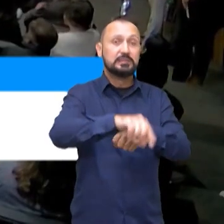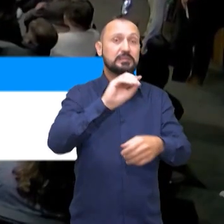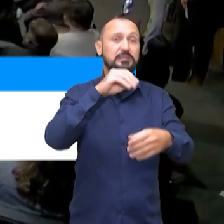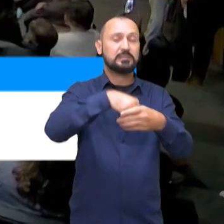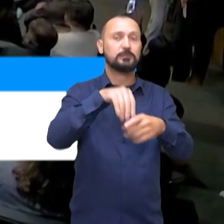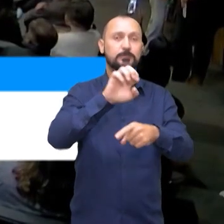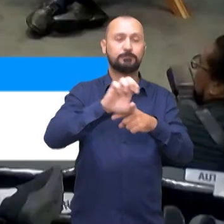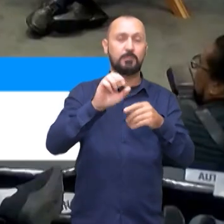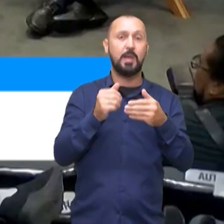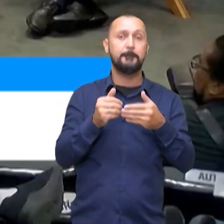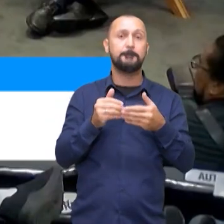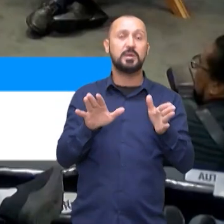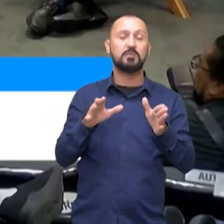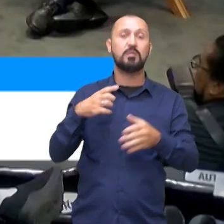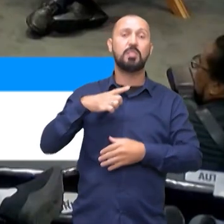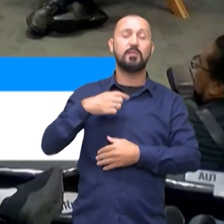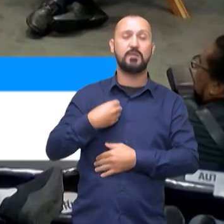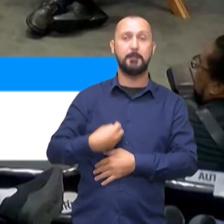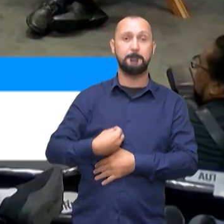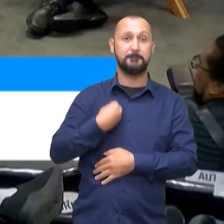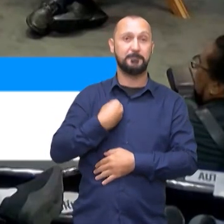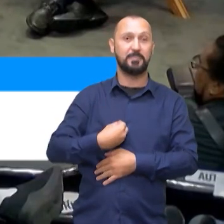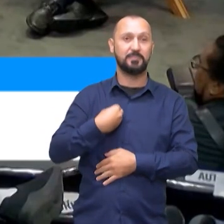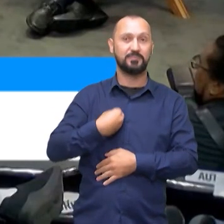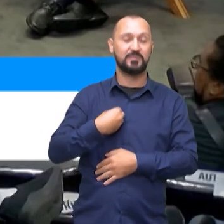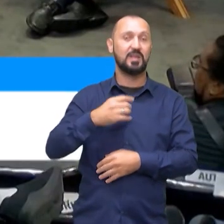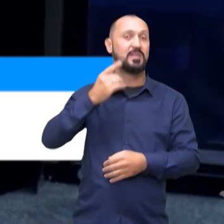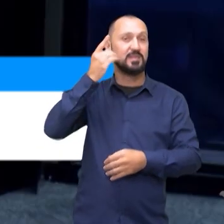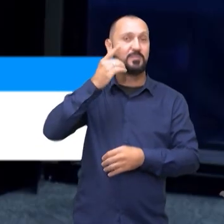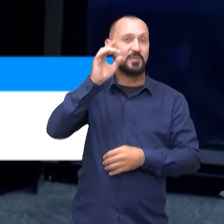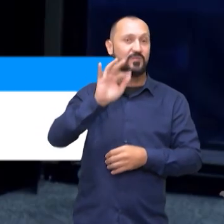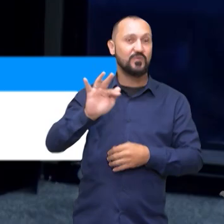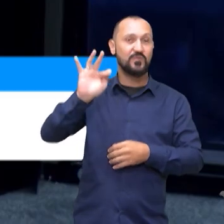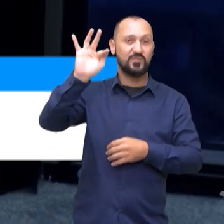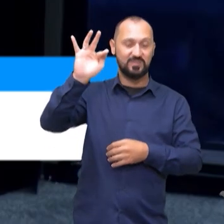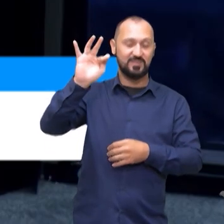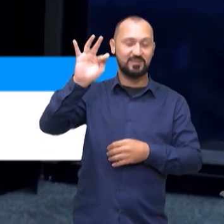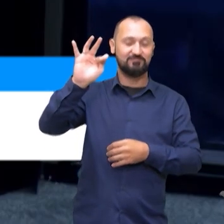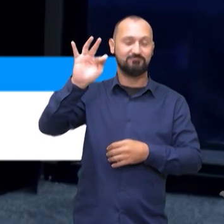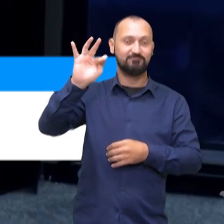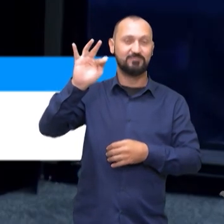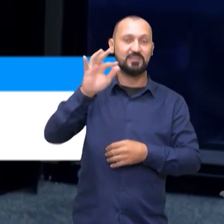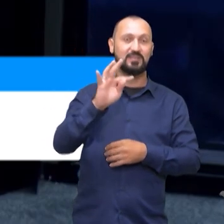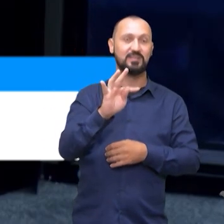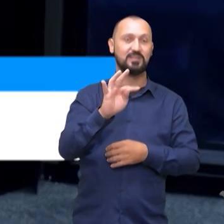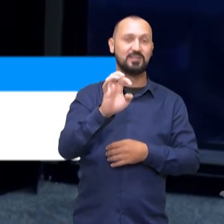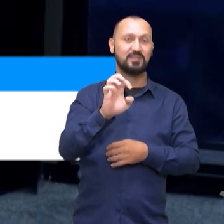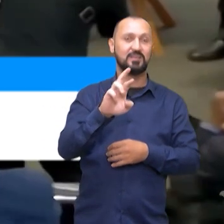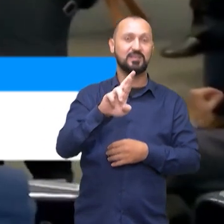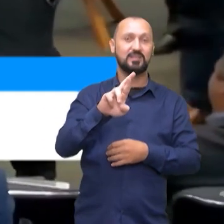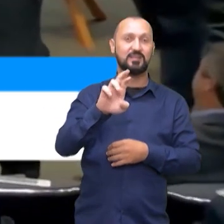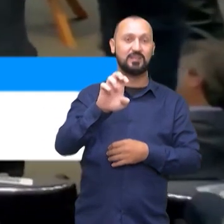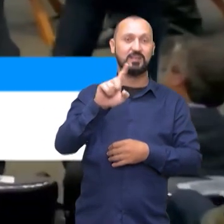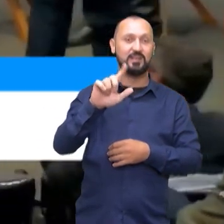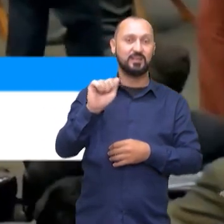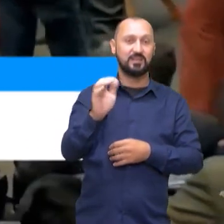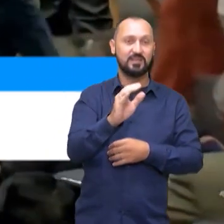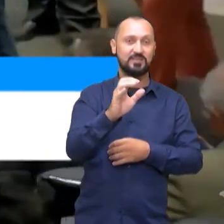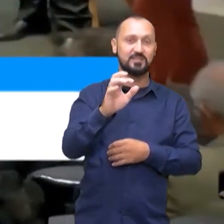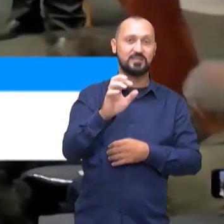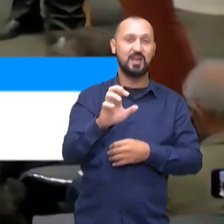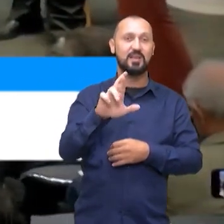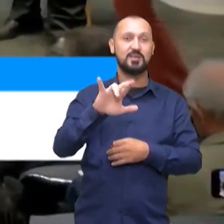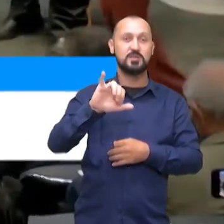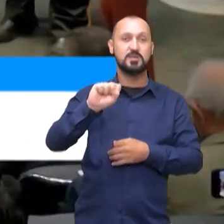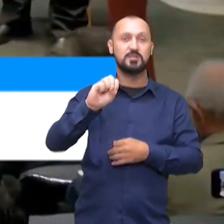nosso Estado. A abertura do evento contou com a participação da deputada federal Tereza Cristina, homenageada por